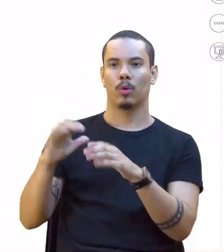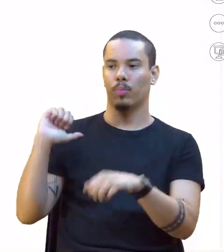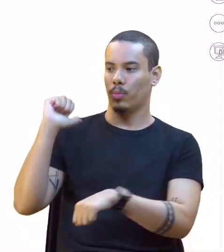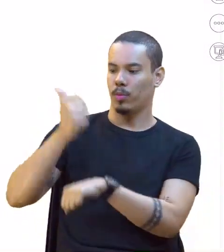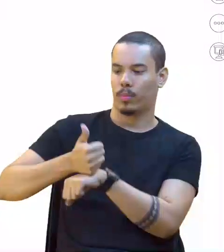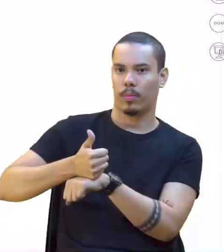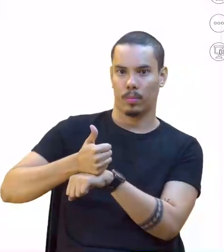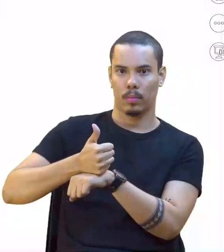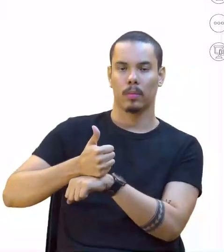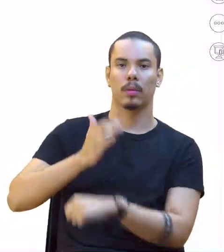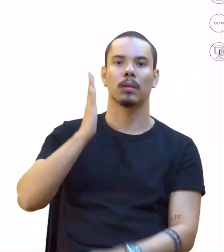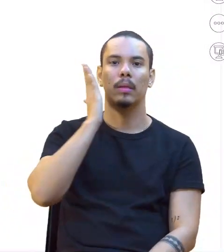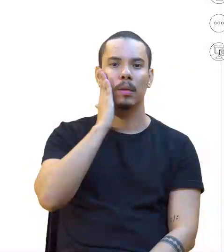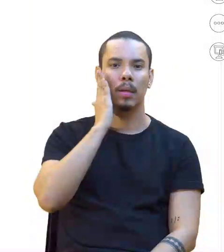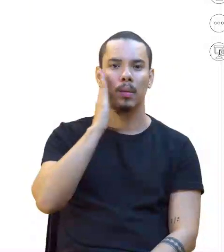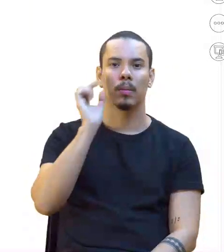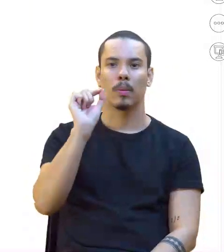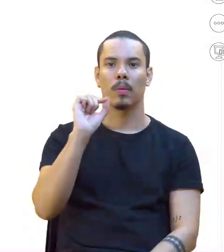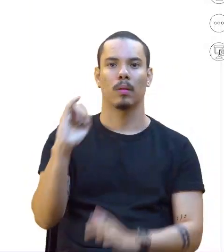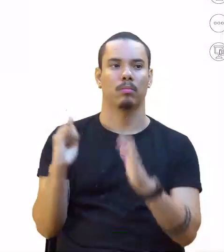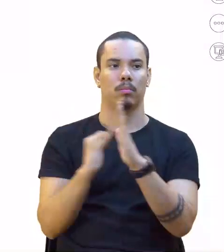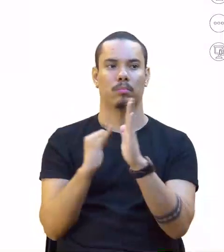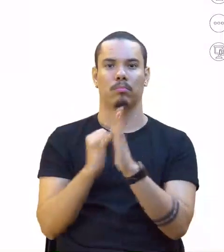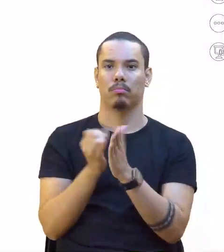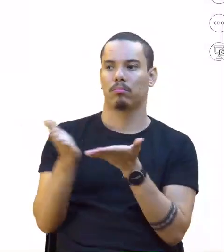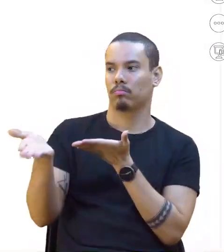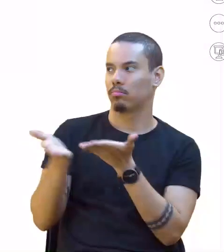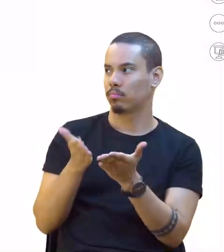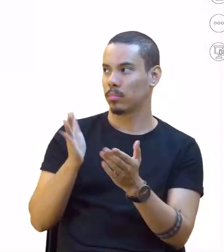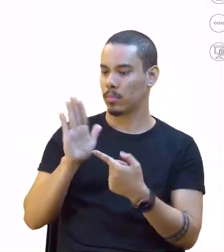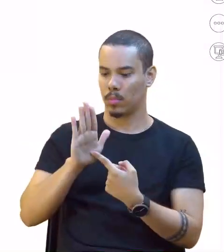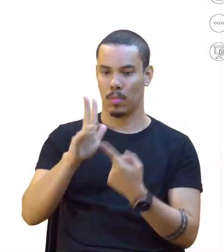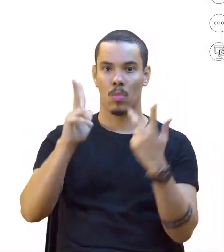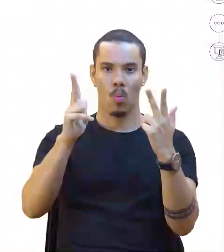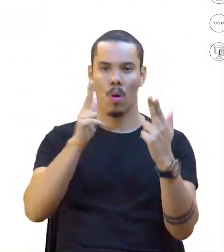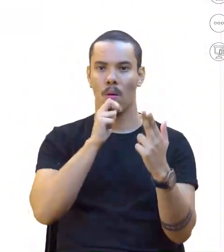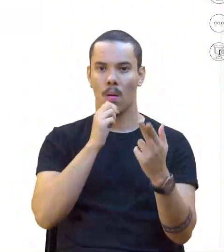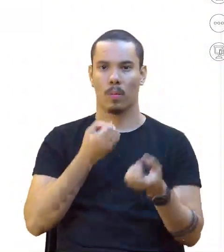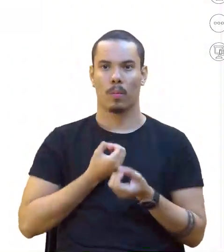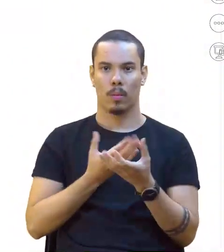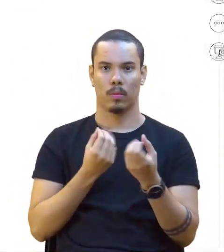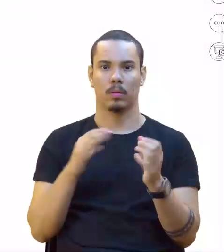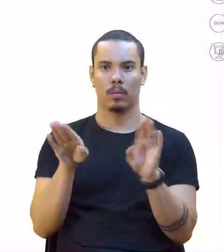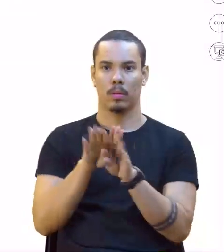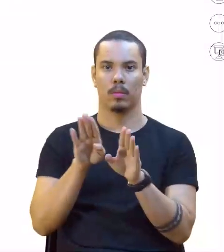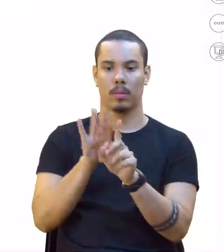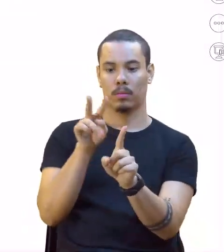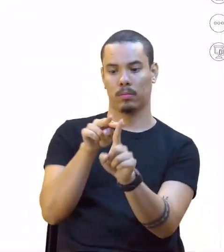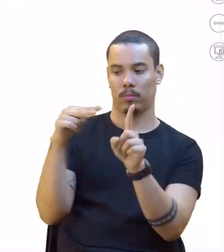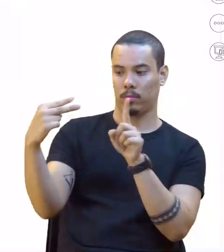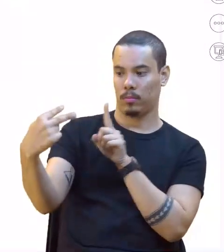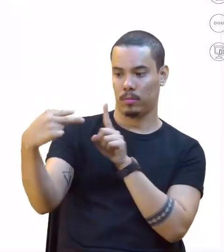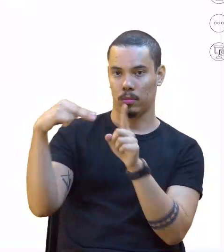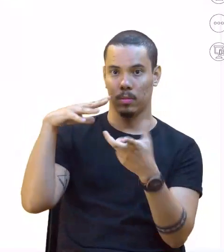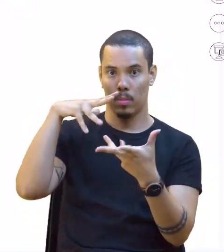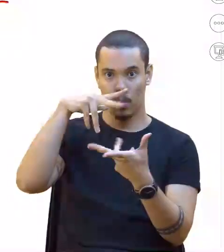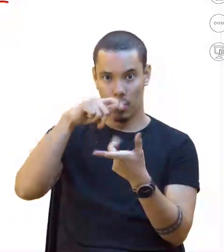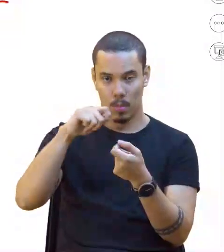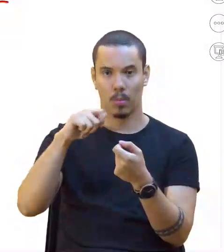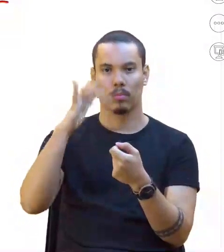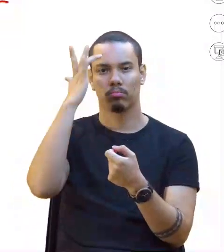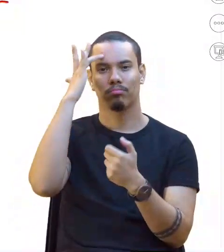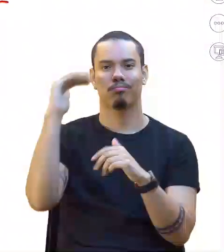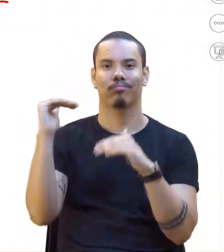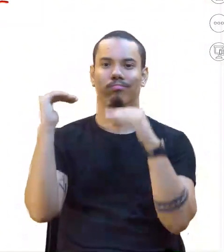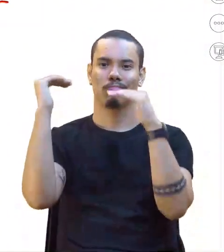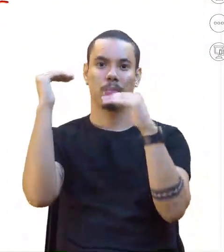o saber institucionalizado, né? Apresentado como a produção e a visão de mundo das elites. É uma tentativa,